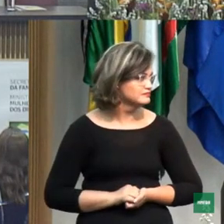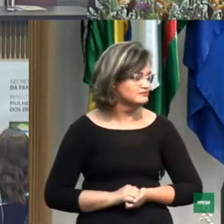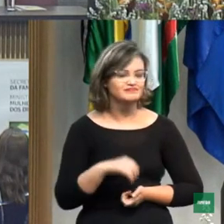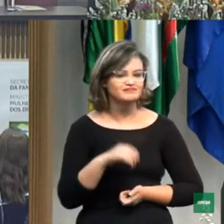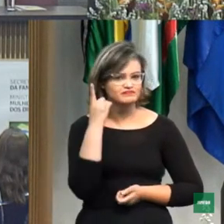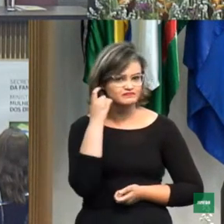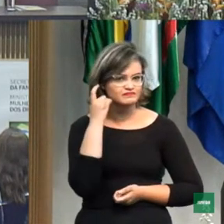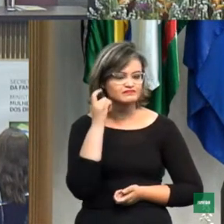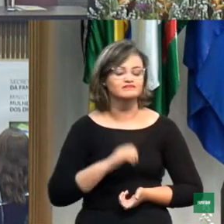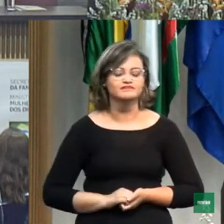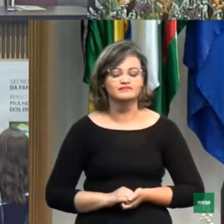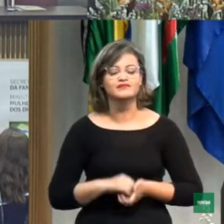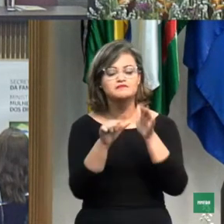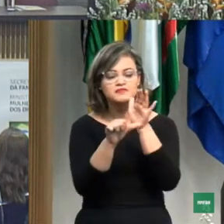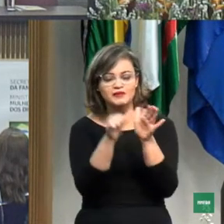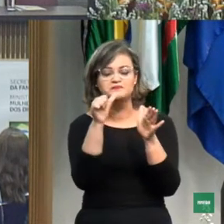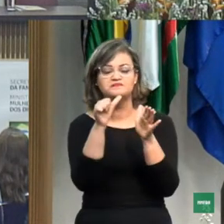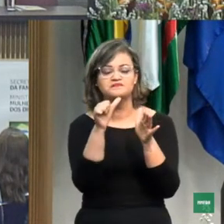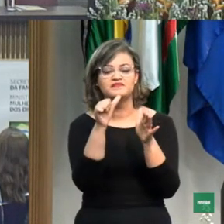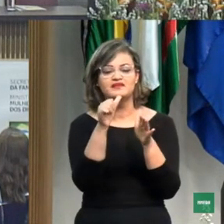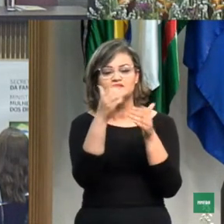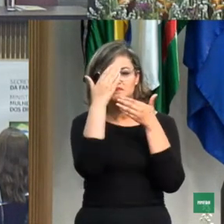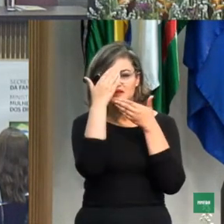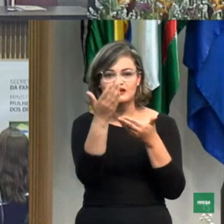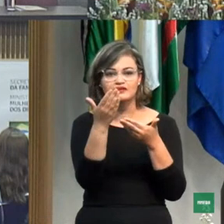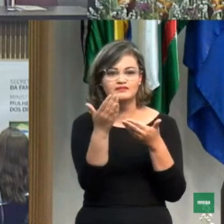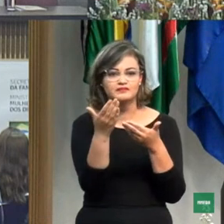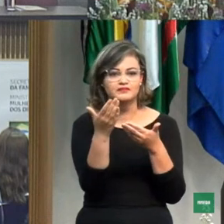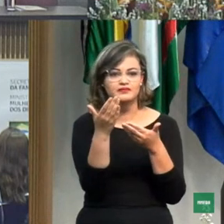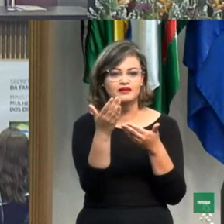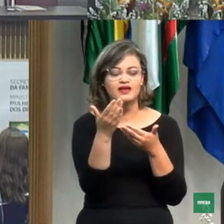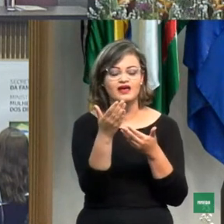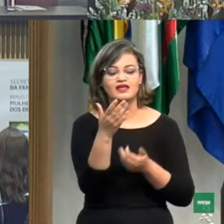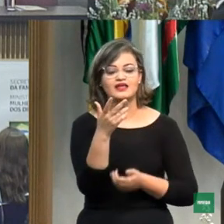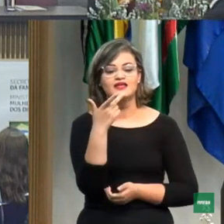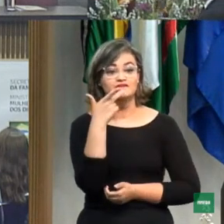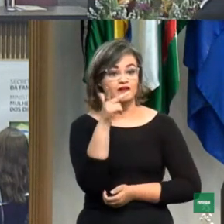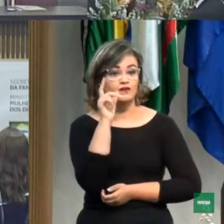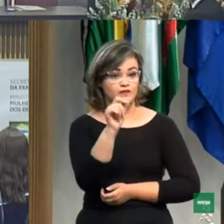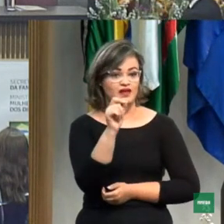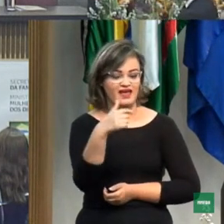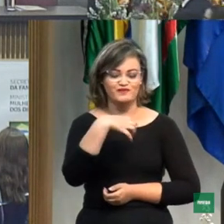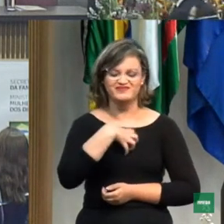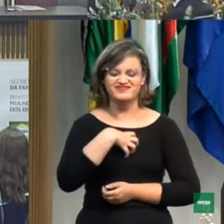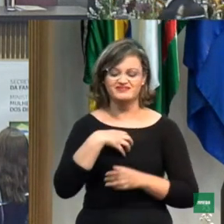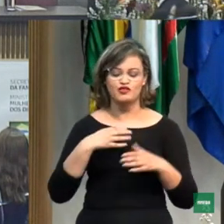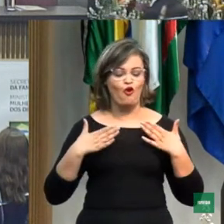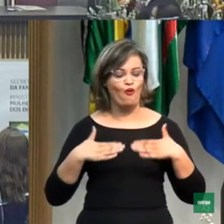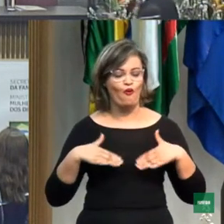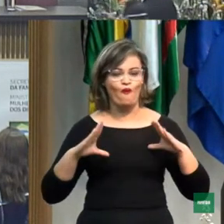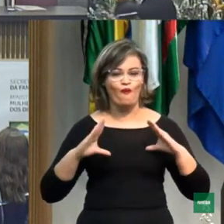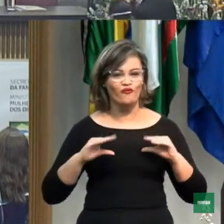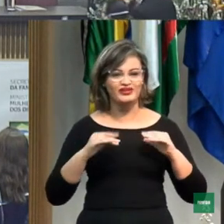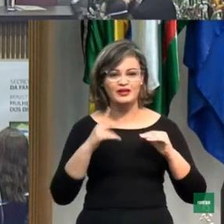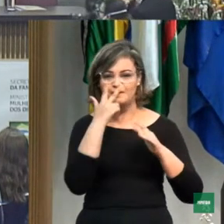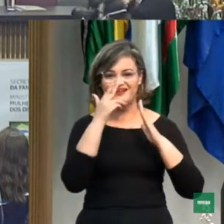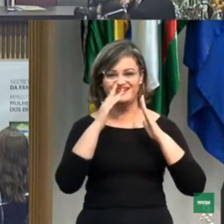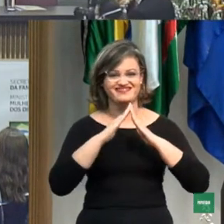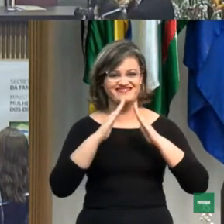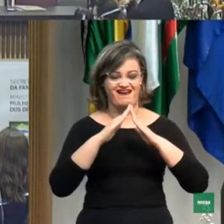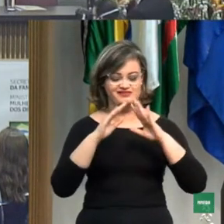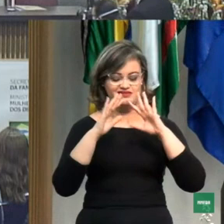Primeiramente, eu quero agradecer e dizer que aqui eu me sinto em casa, me sinto na família. Foi com uma